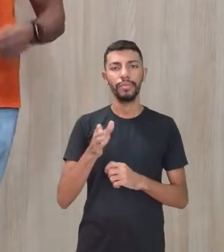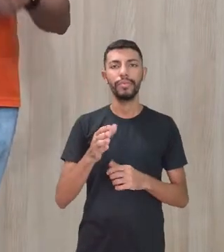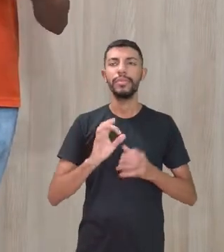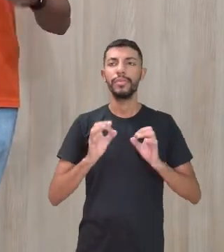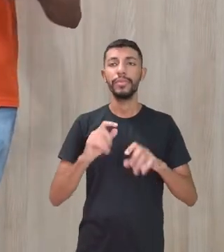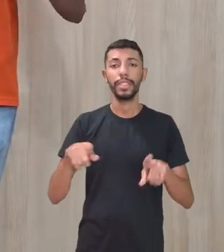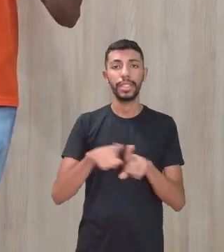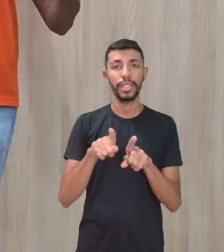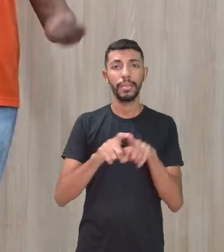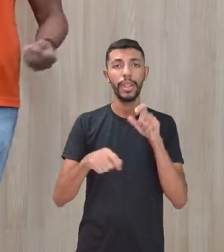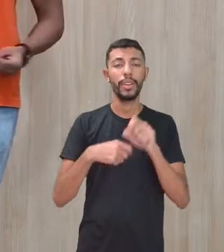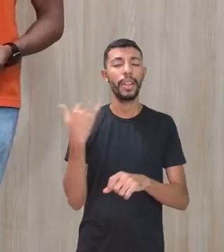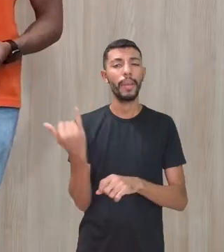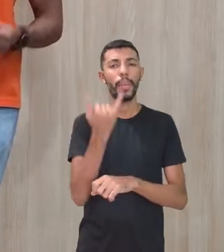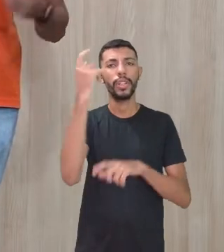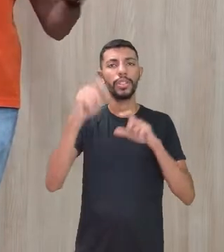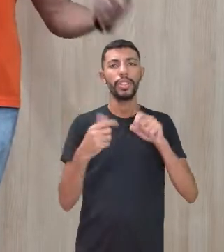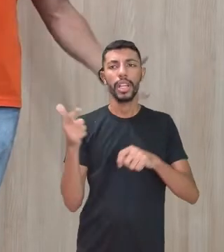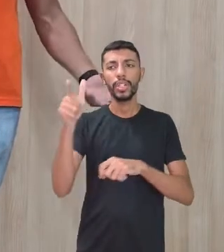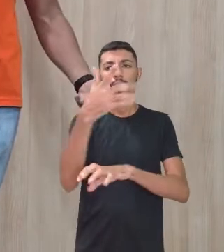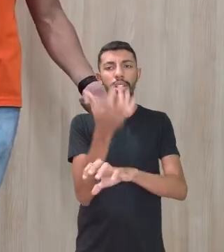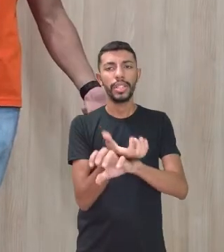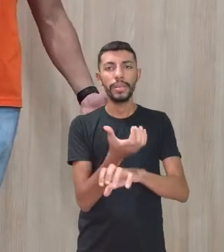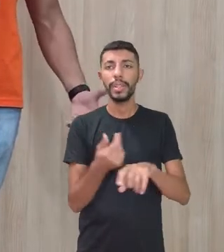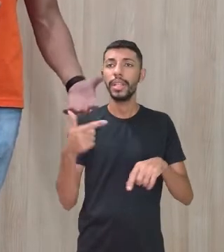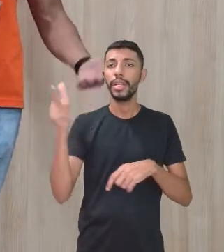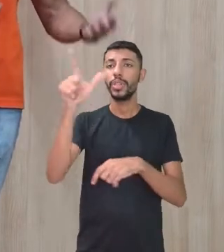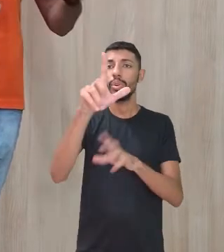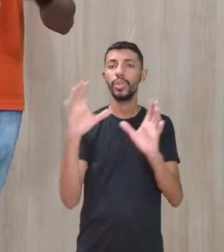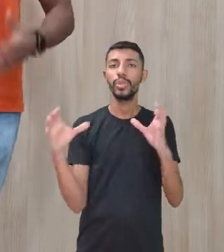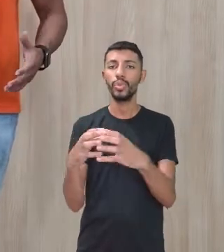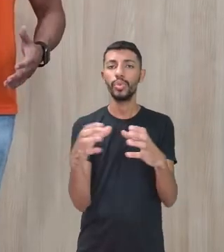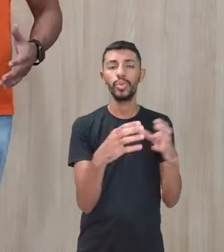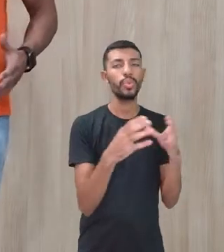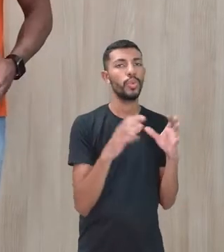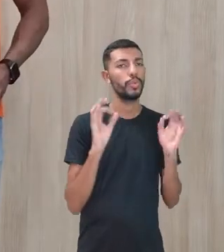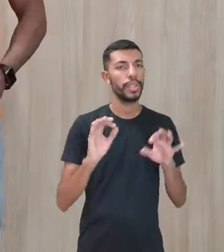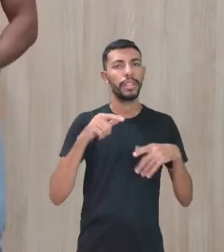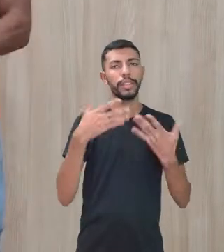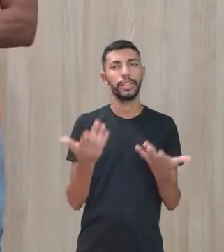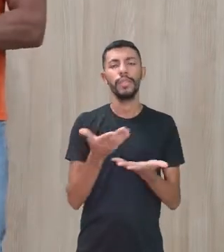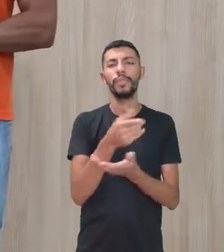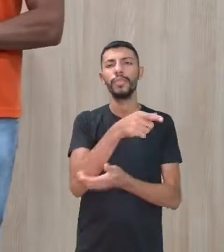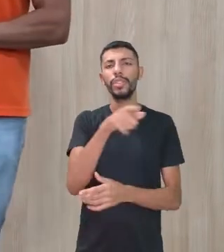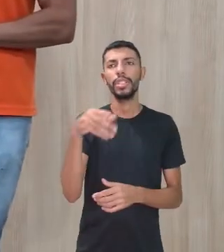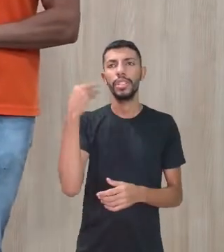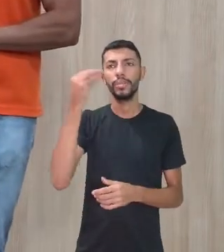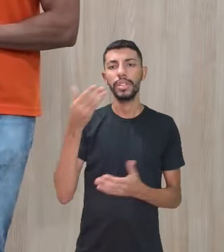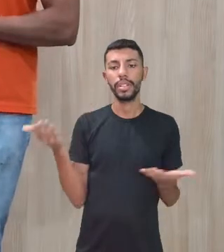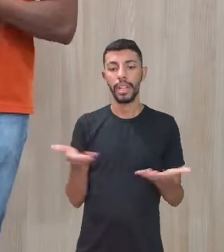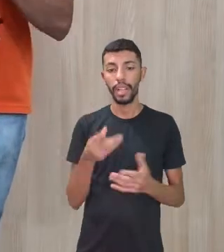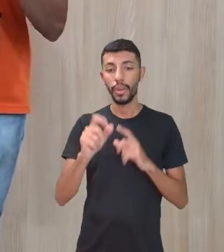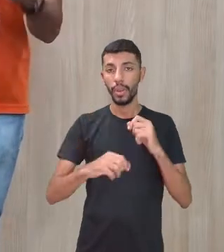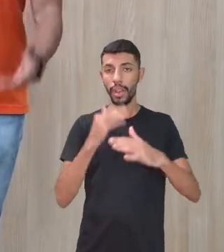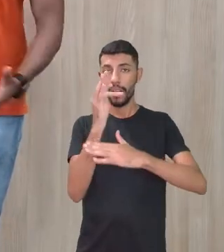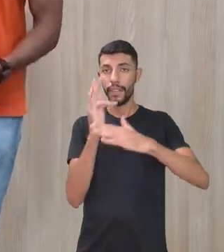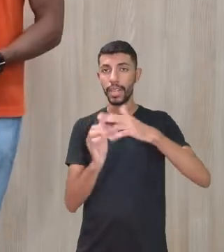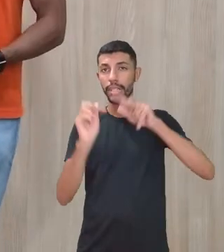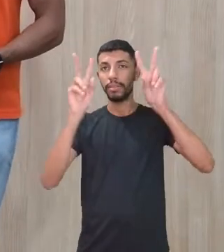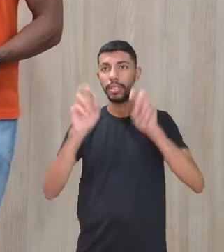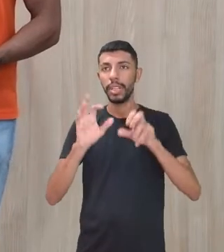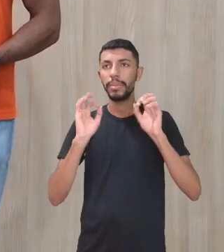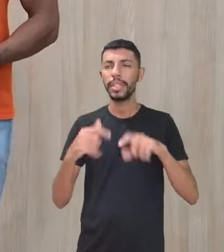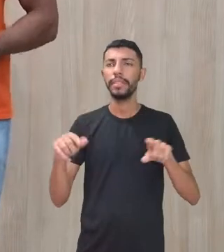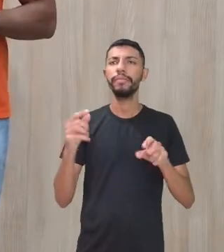tá? E também das outras turmas. Então, você está vivenciando aqui um assunto de fração, a ideia de